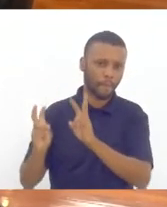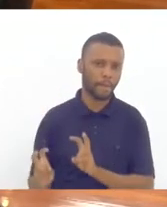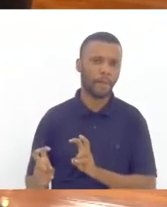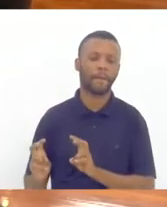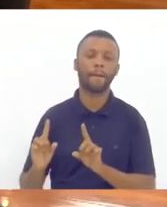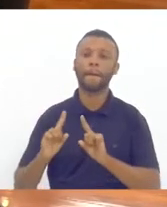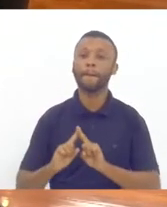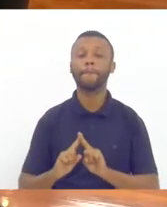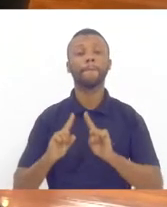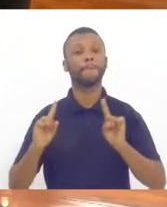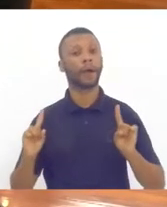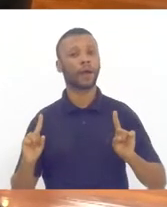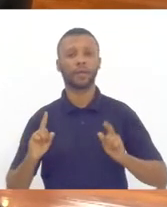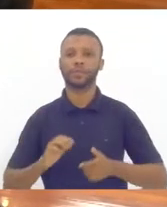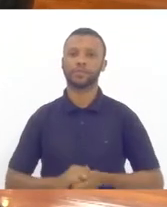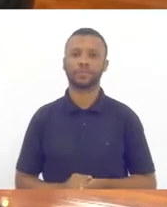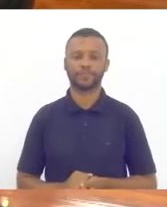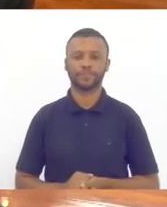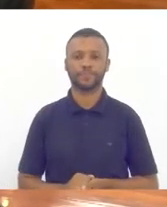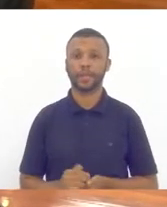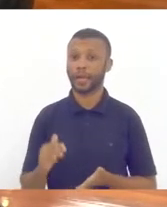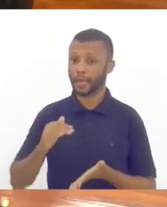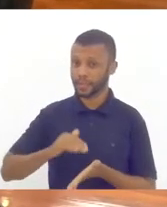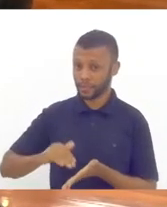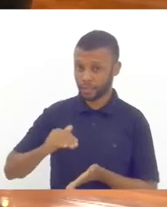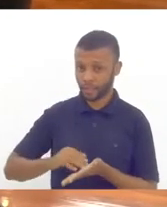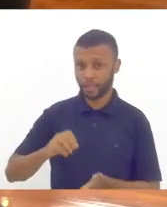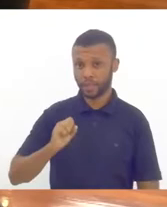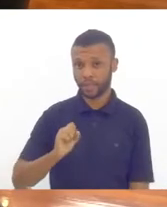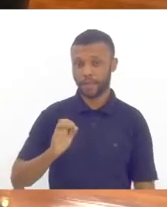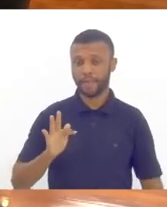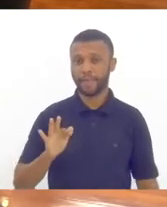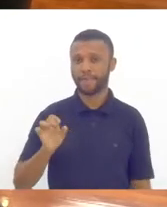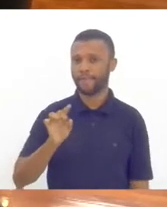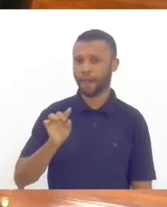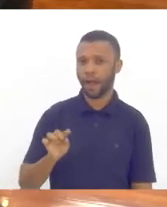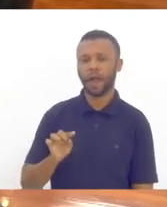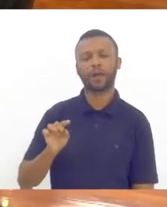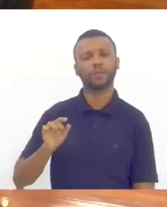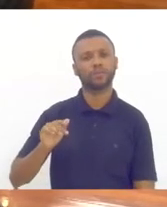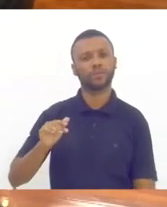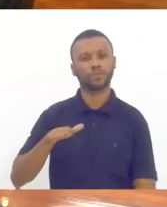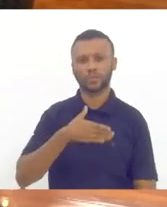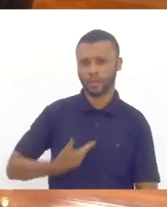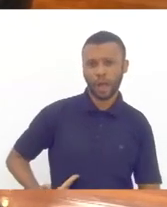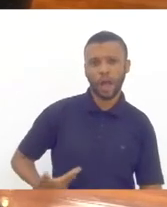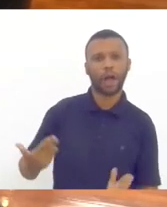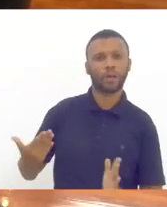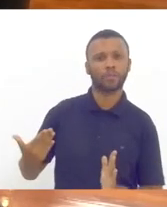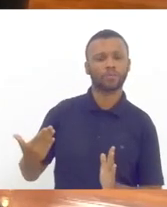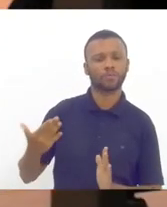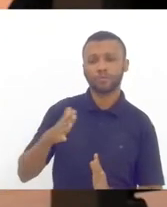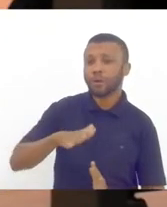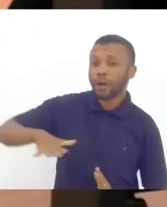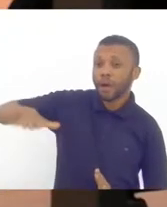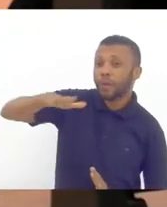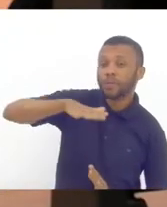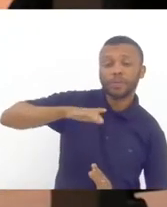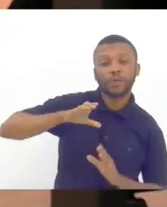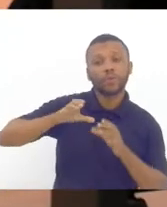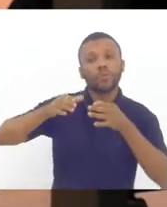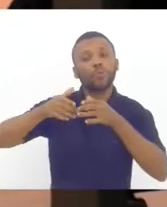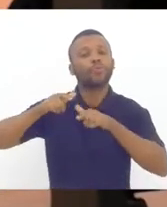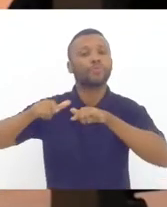Mas a Secretaria de Fazenda do Estado, dentro da, no âmbito daquele grupo de trabalho,